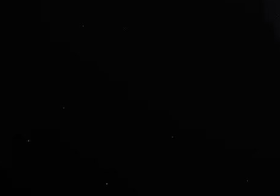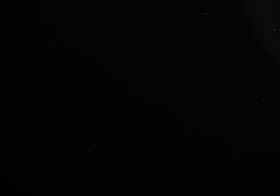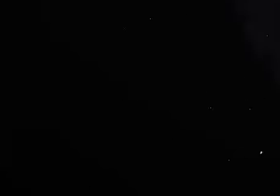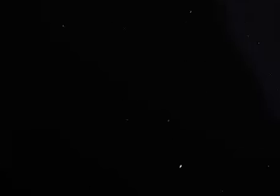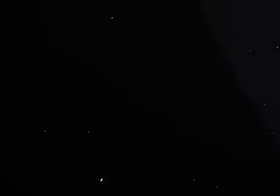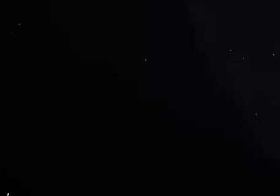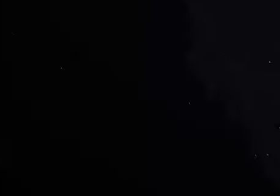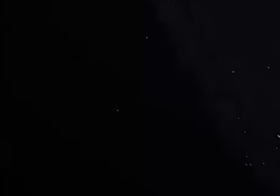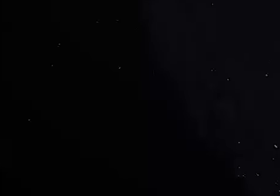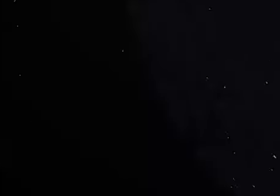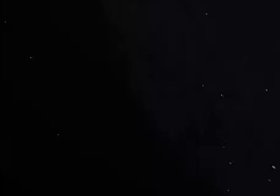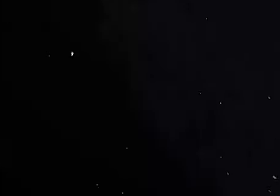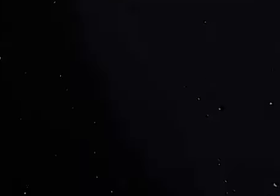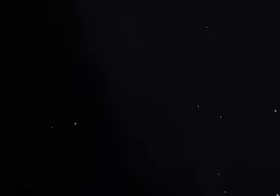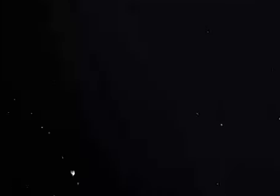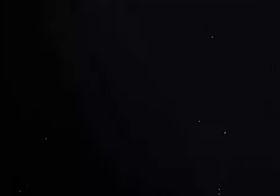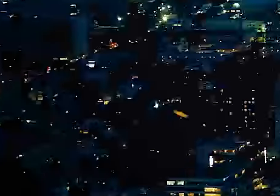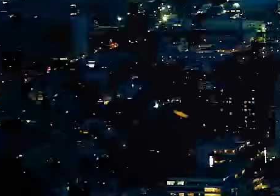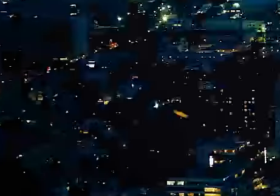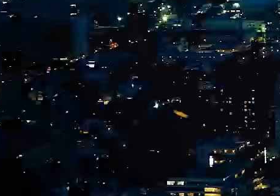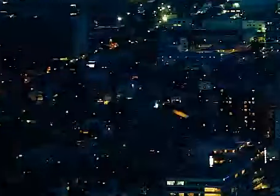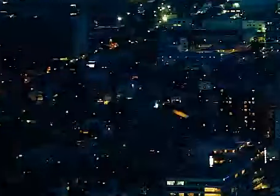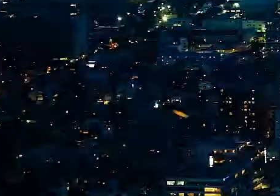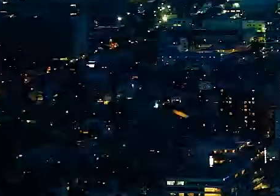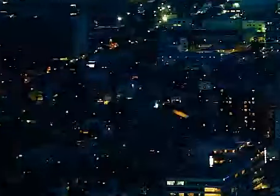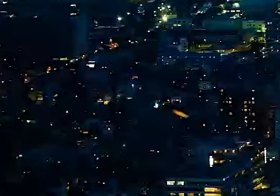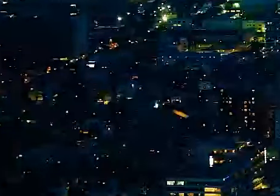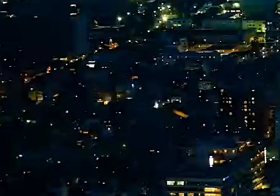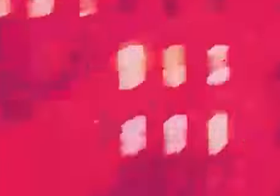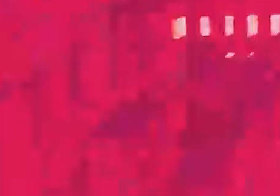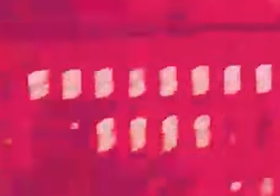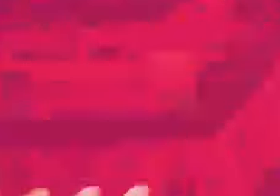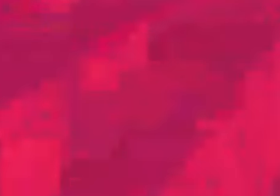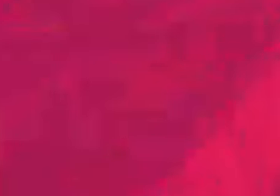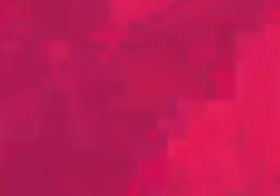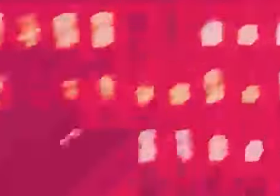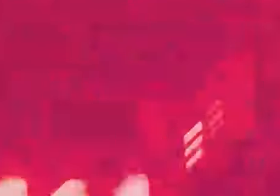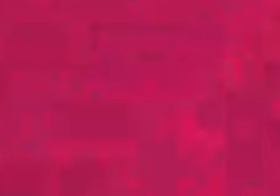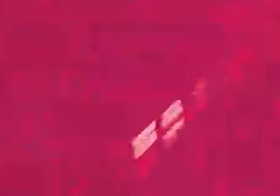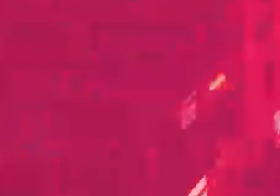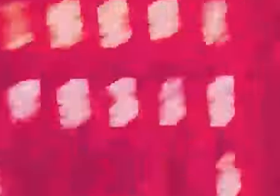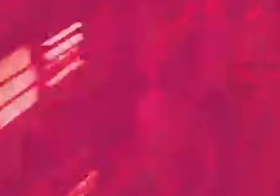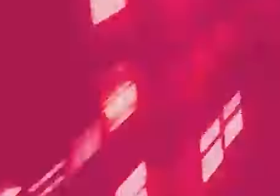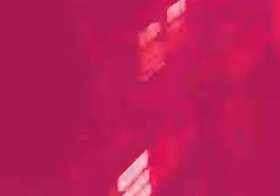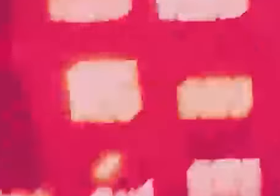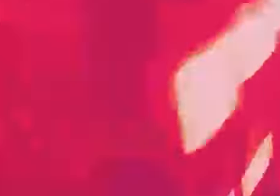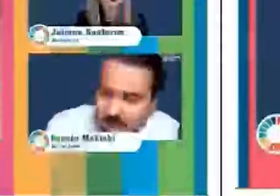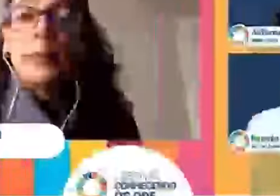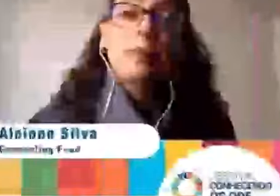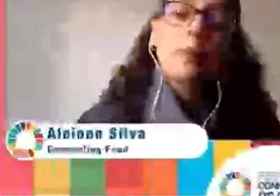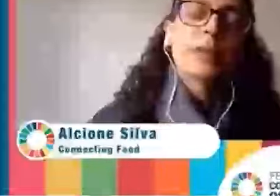já imaginou o lugar onde tudo pode coexistir em perfeita Harmonia de cinco a nove de dezembro de